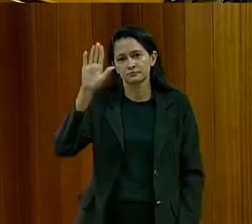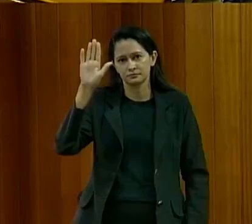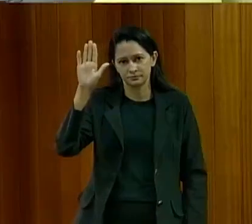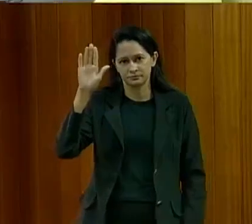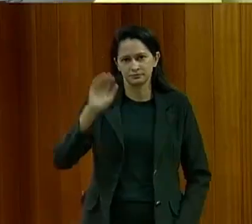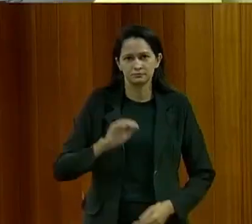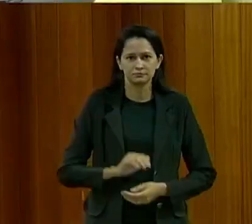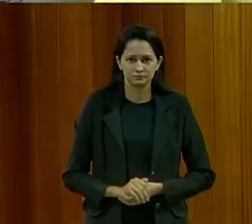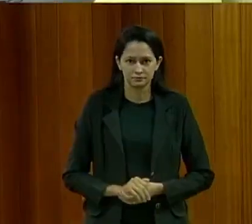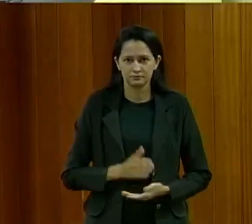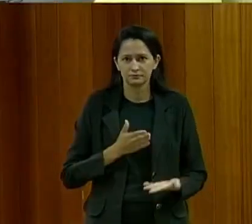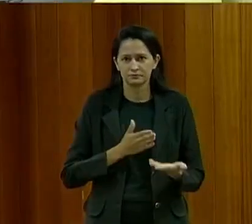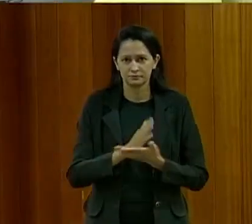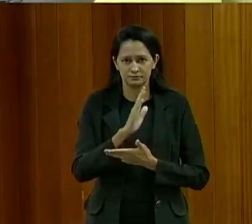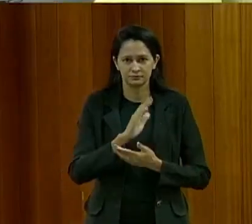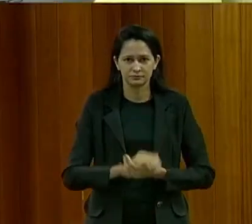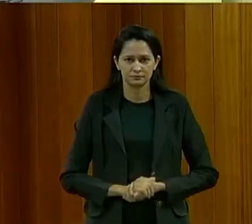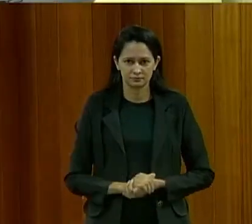projeto. Próximo.